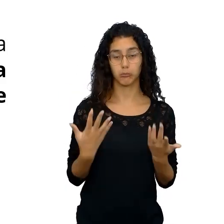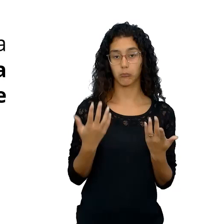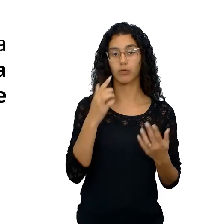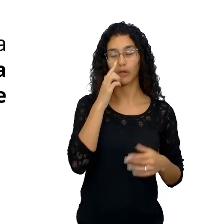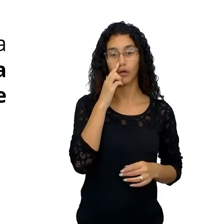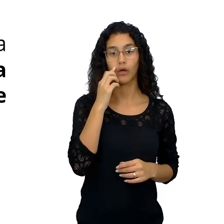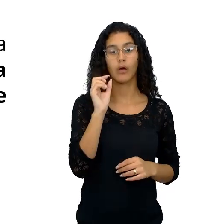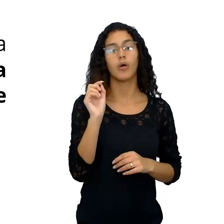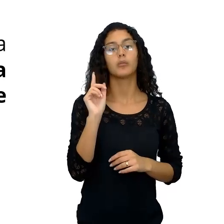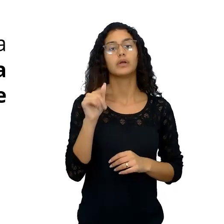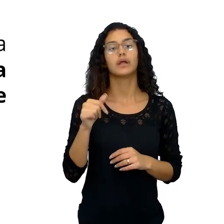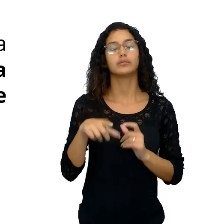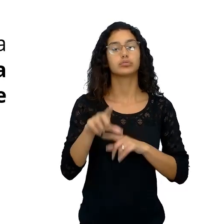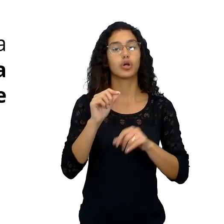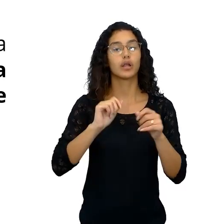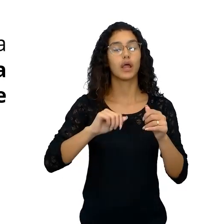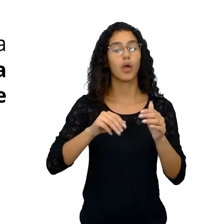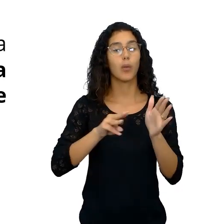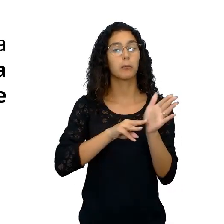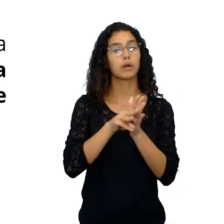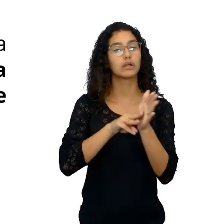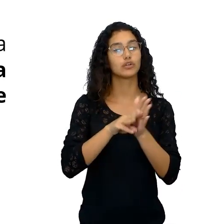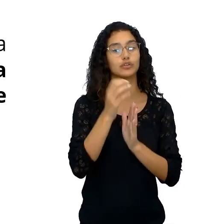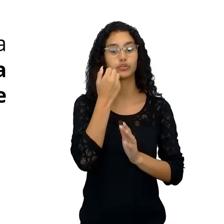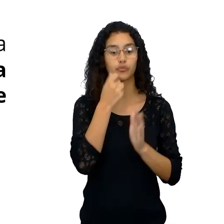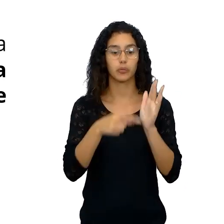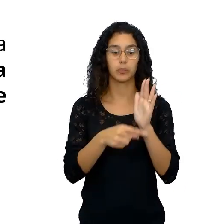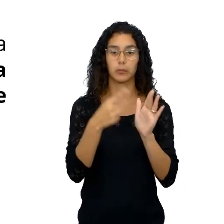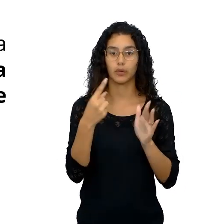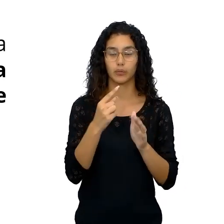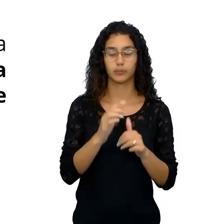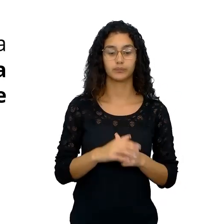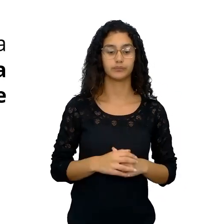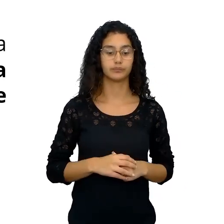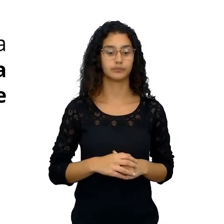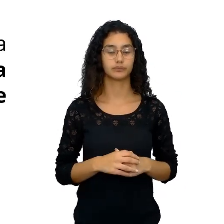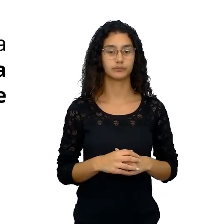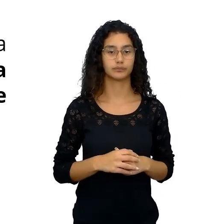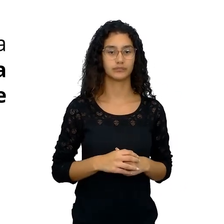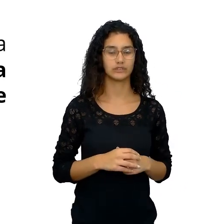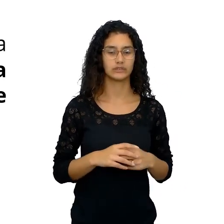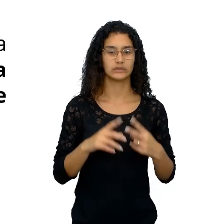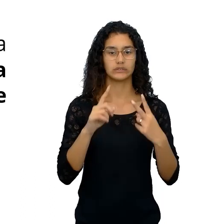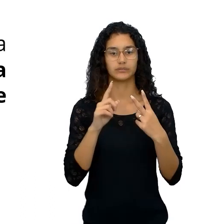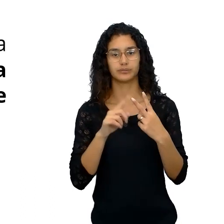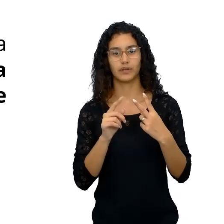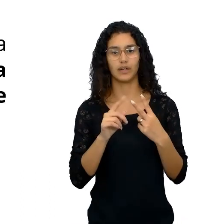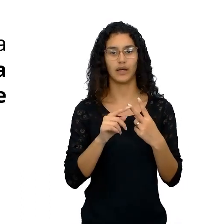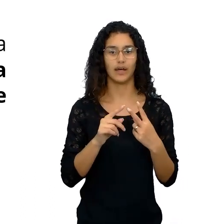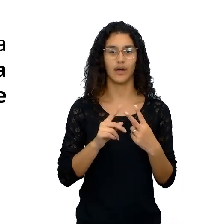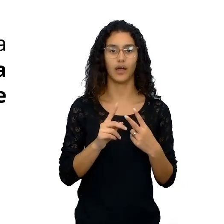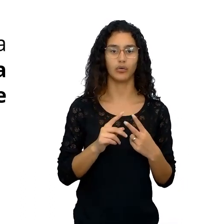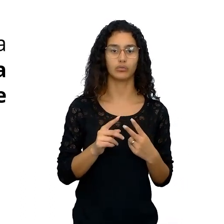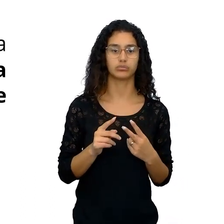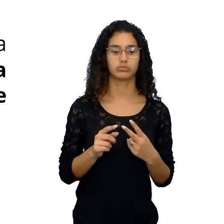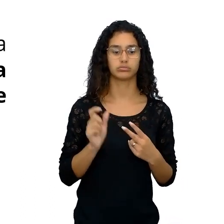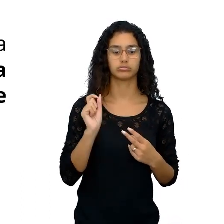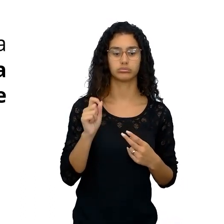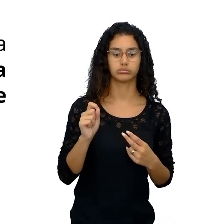é, como se dá o método científico. Esse é o primeiro objetivo específico. O objetivo específico 2 é o